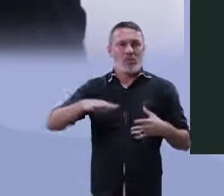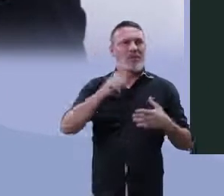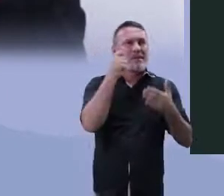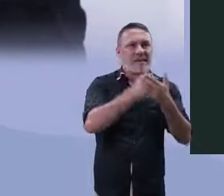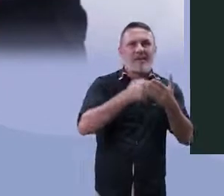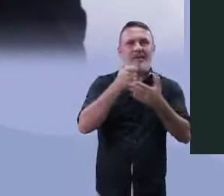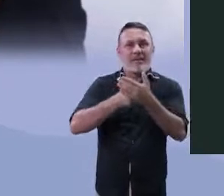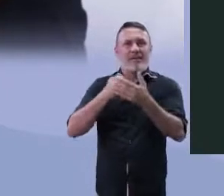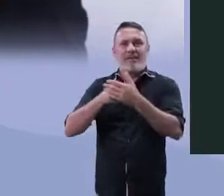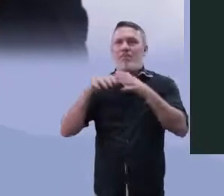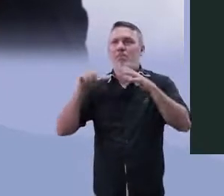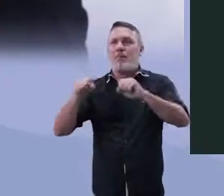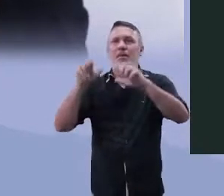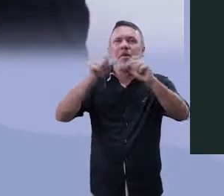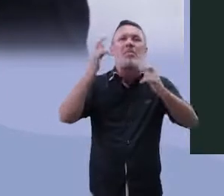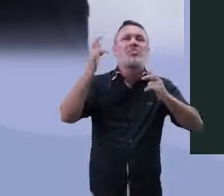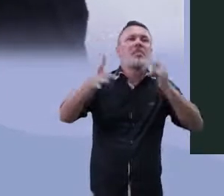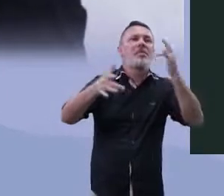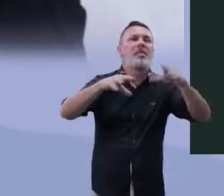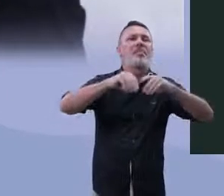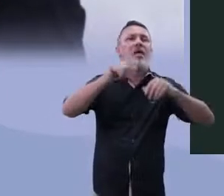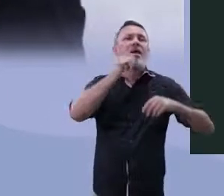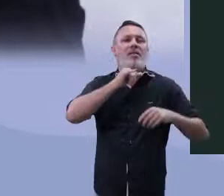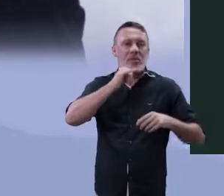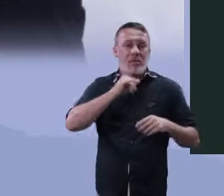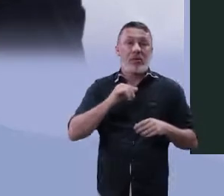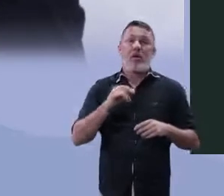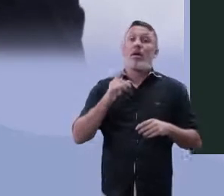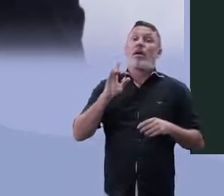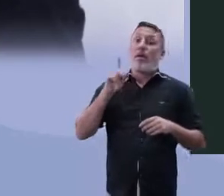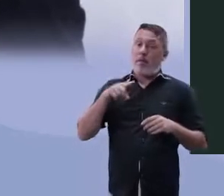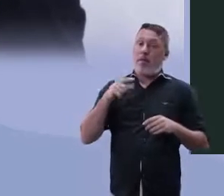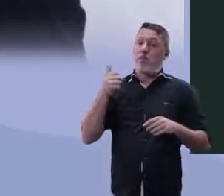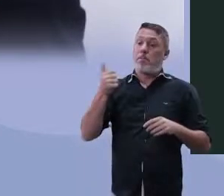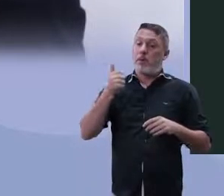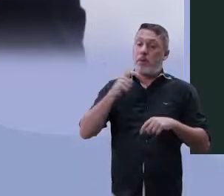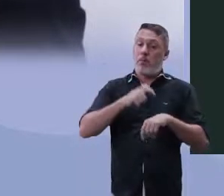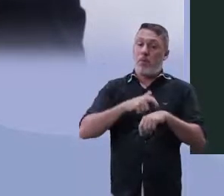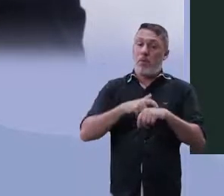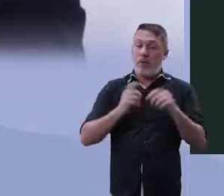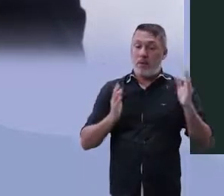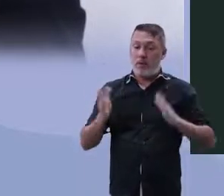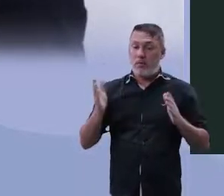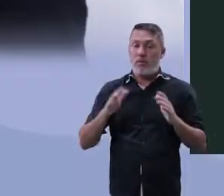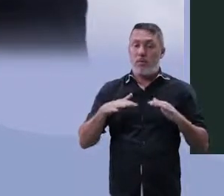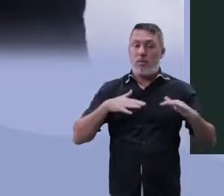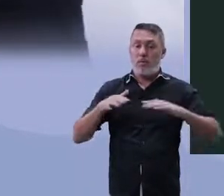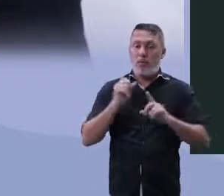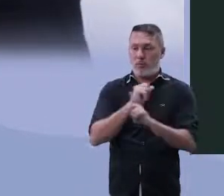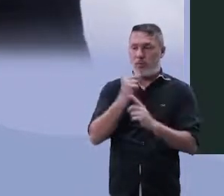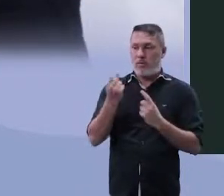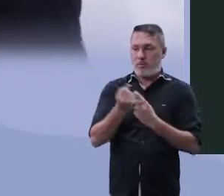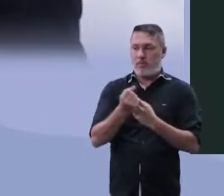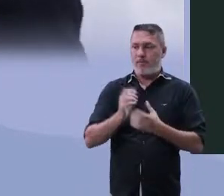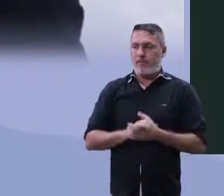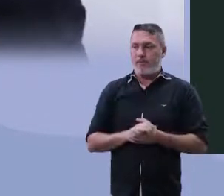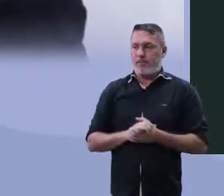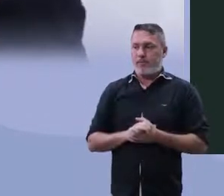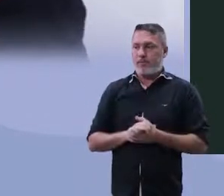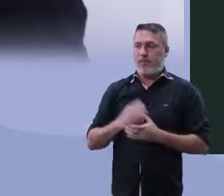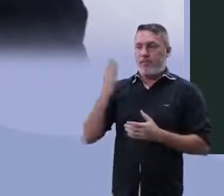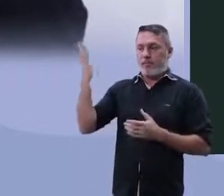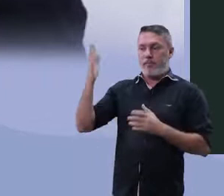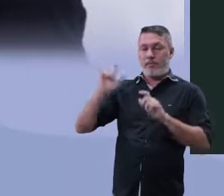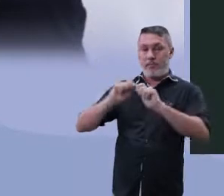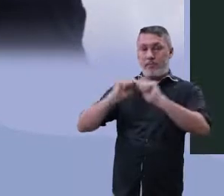na busca pela reforma agrária. Então, esse é um primeiro momento dos movimentos sociais no Brasil, né? E ali uma fotografia